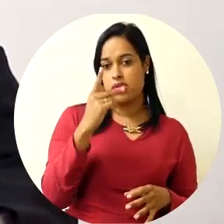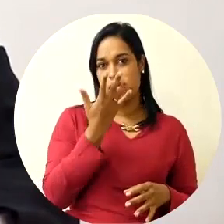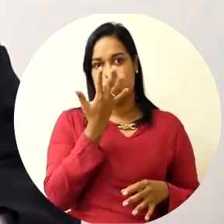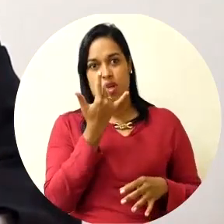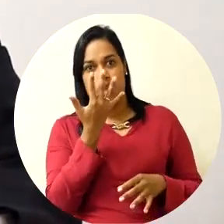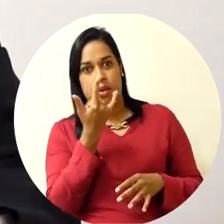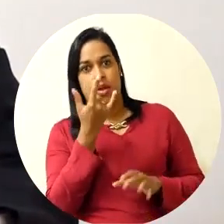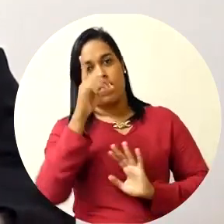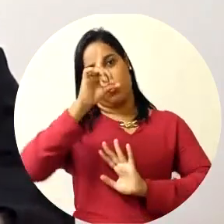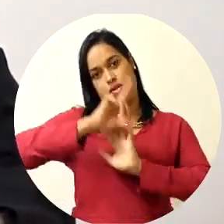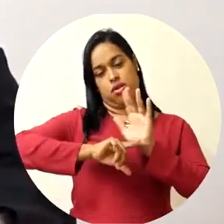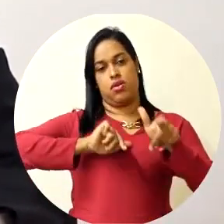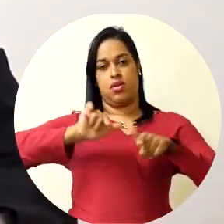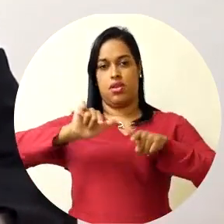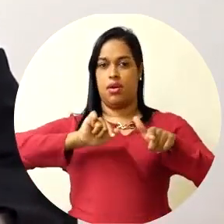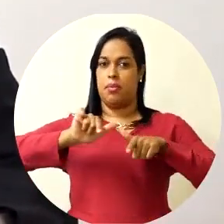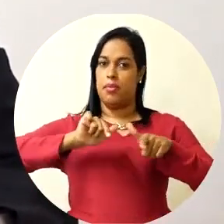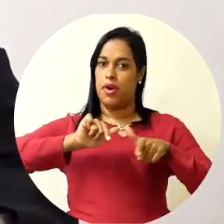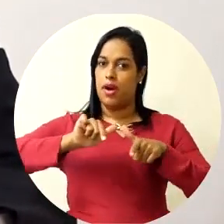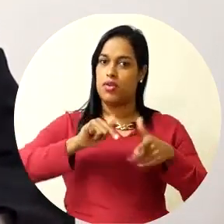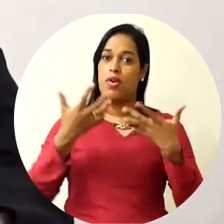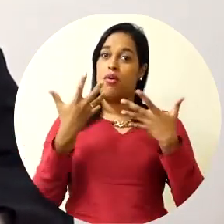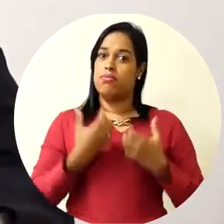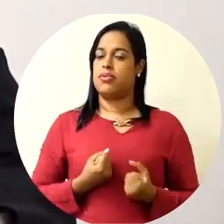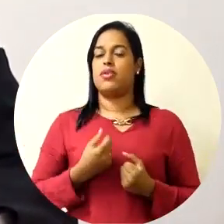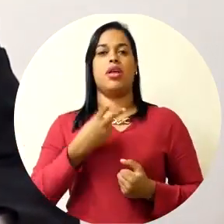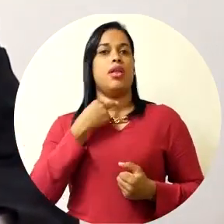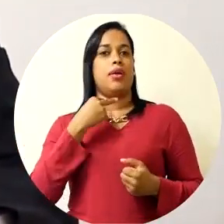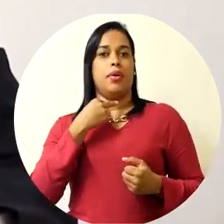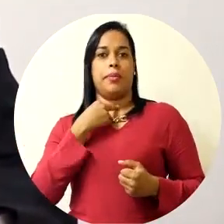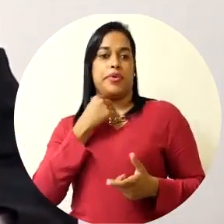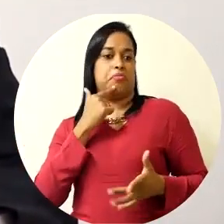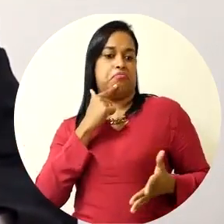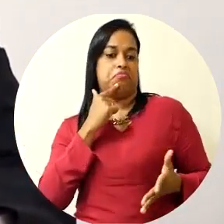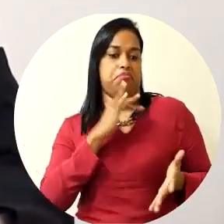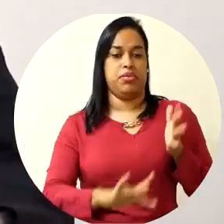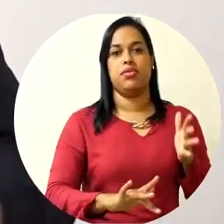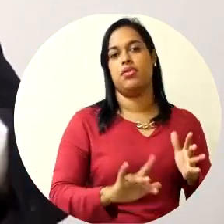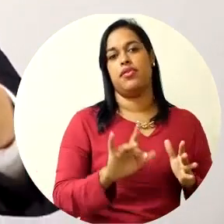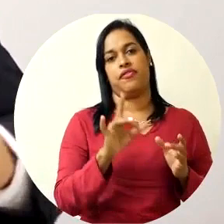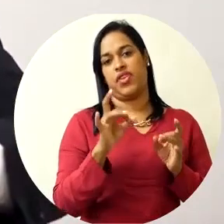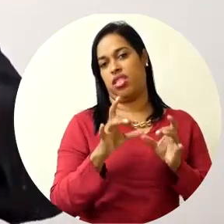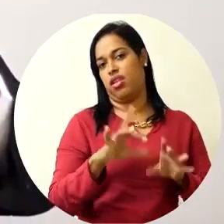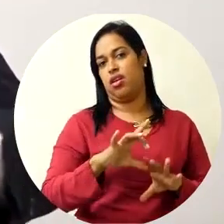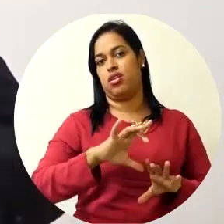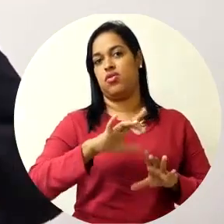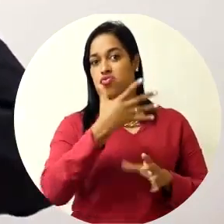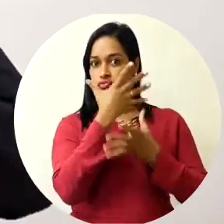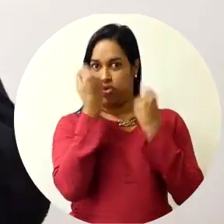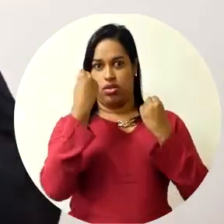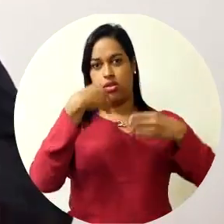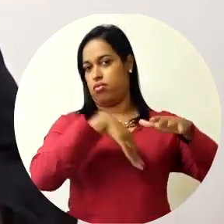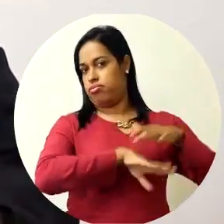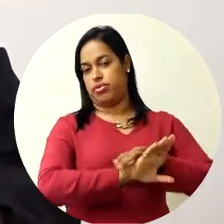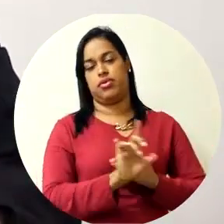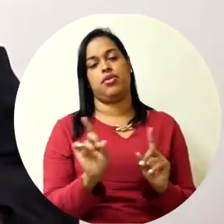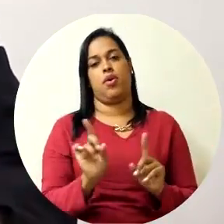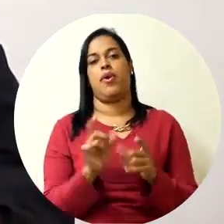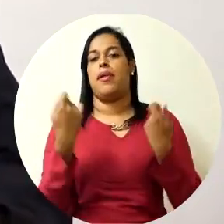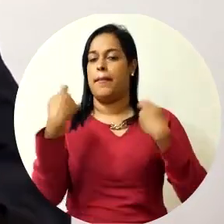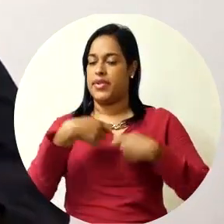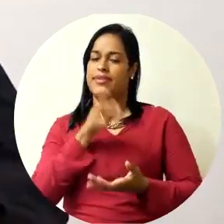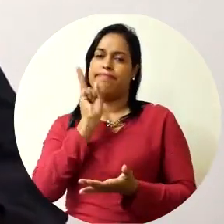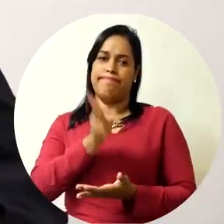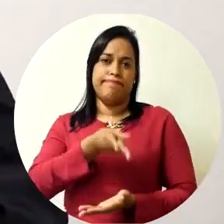são seus alimentos. O direito do trabalho, depois de conquistado, não pode ser repassado, vendido ou